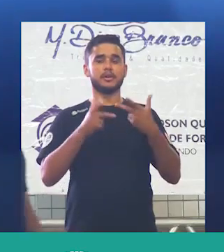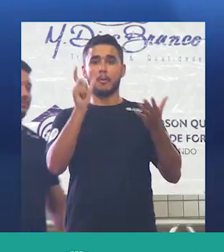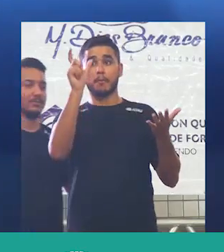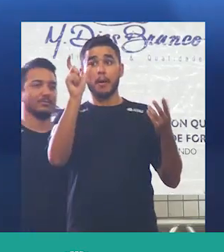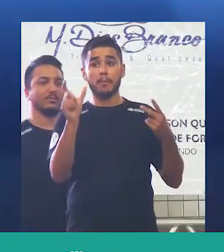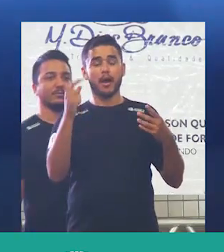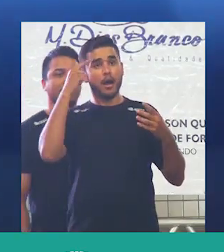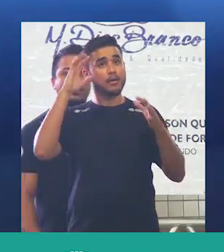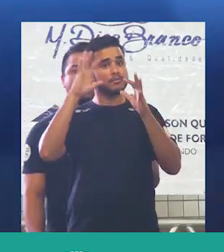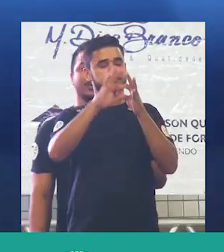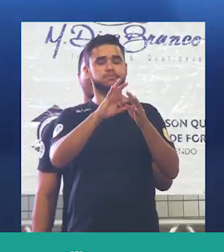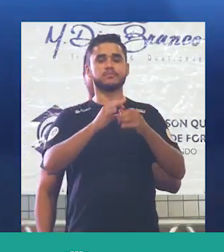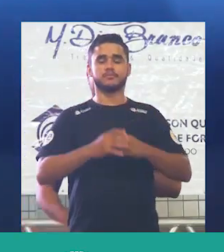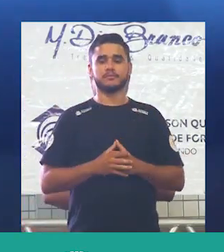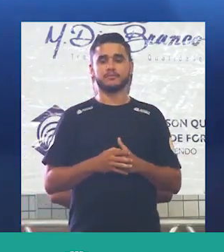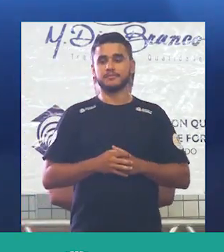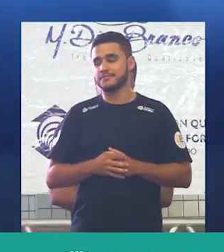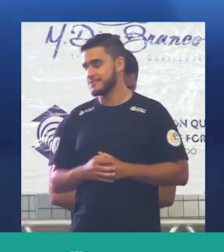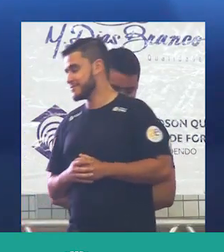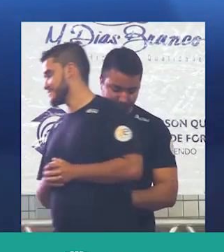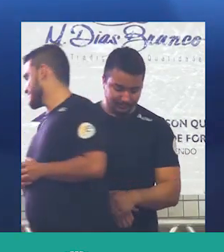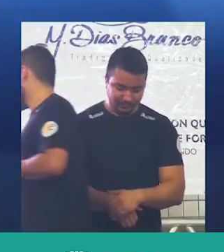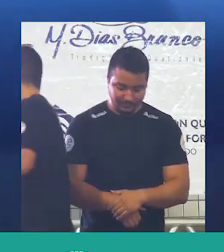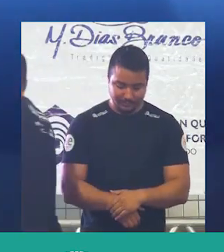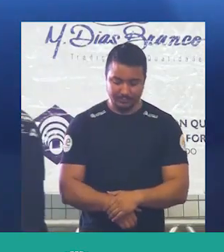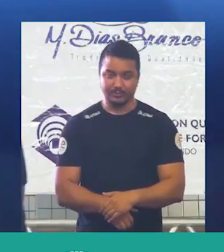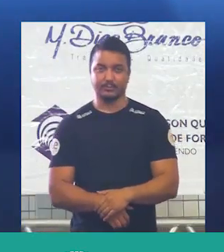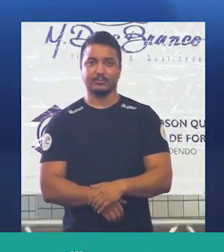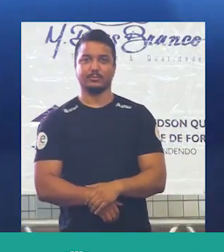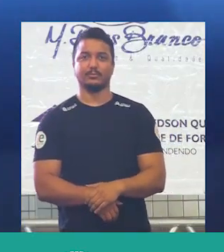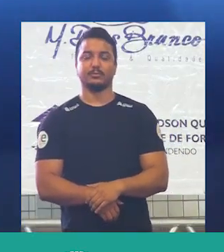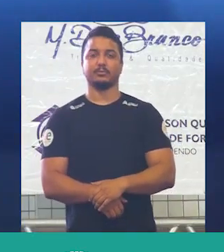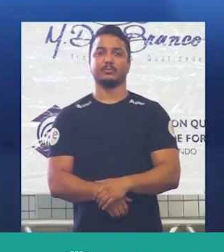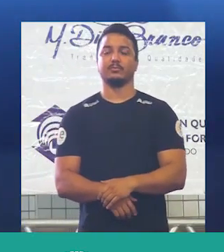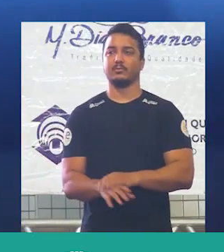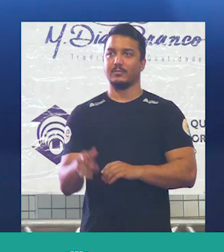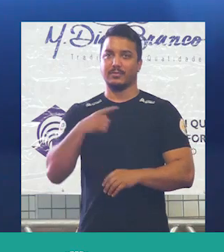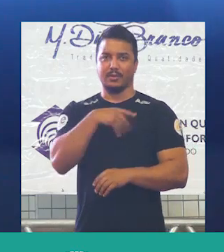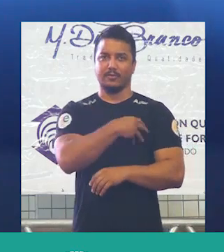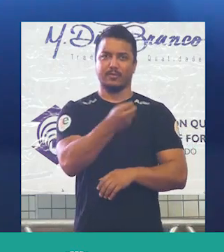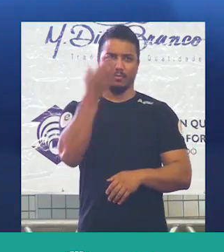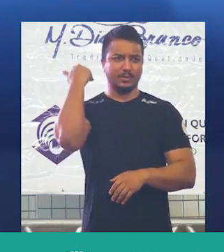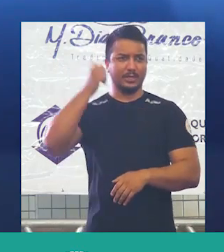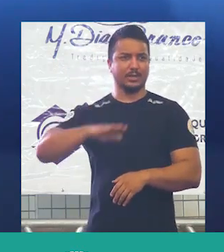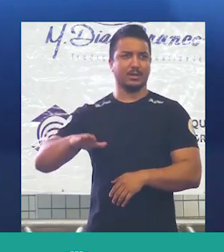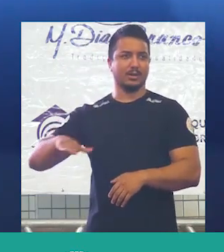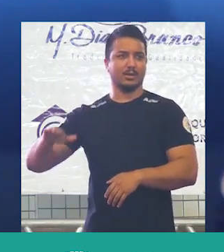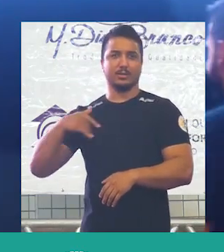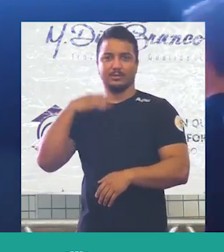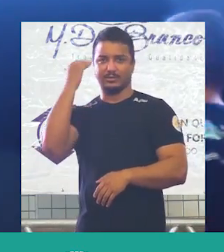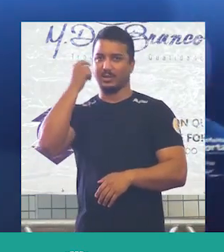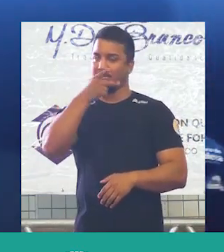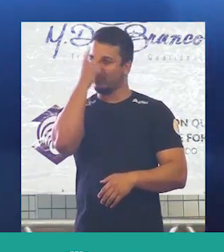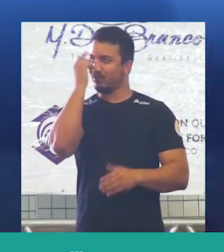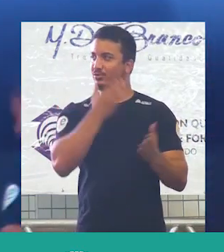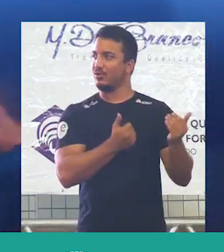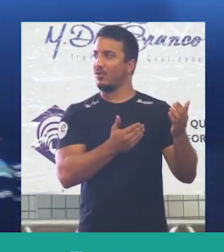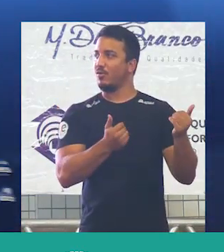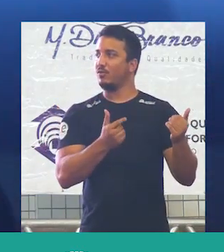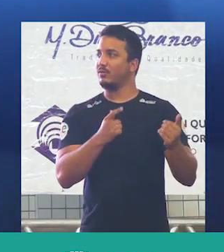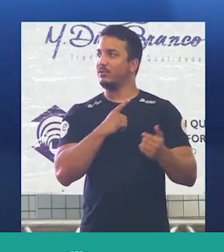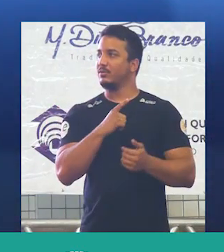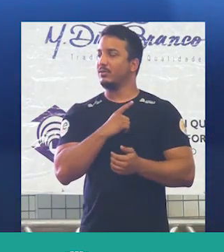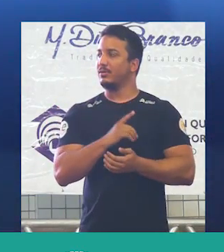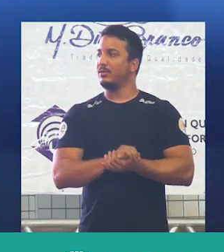e simsalabim. Aí, pessoal que tem filho, né, assim, quem era criança, vocês mais jovens.